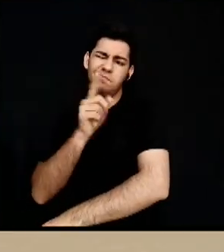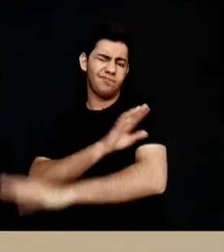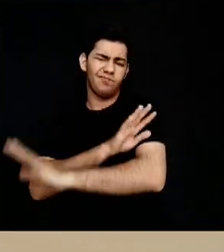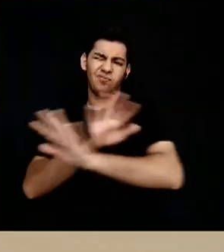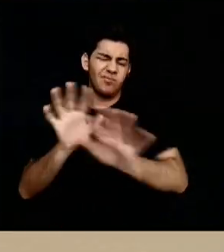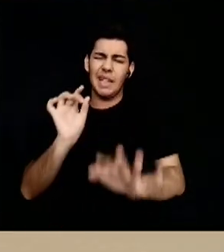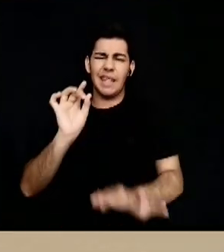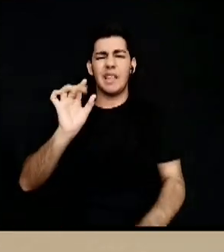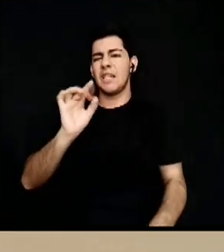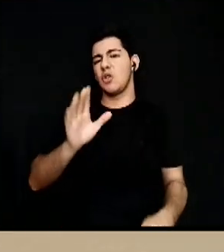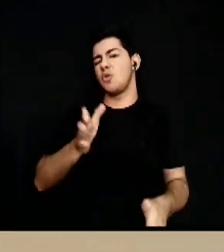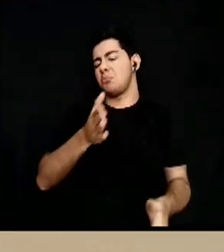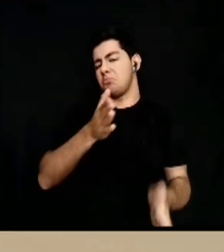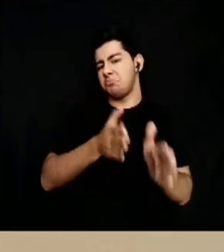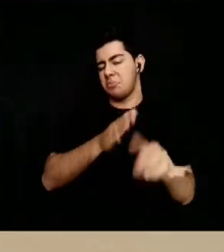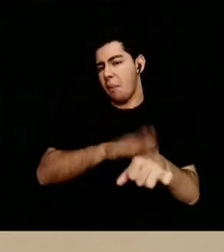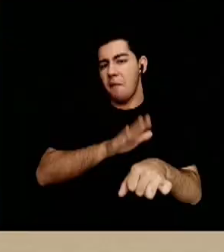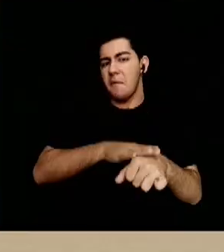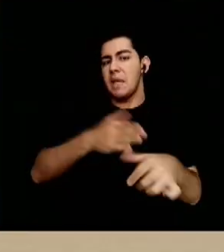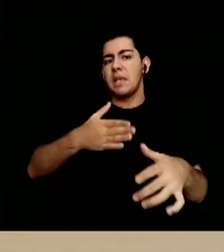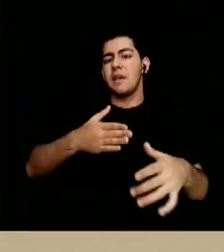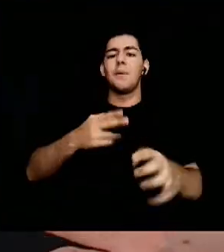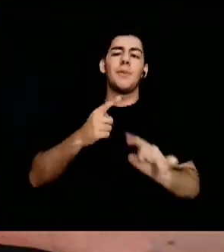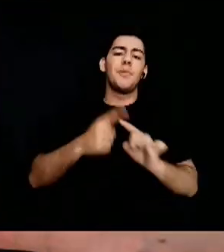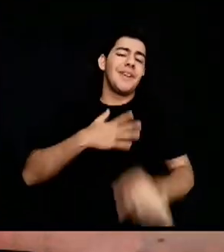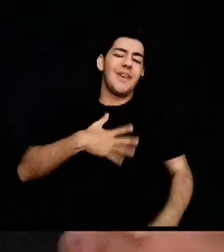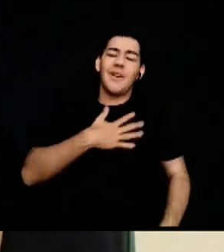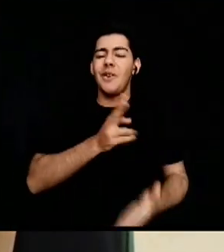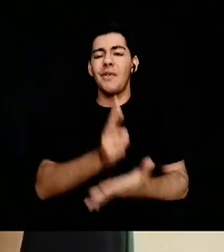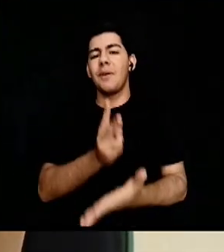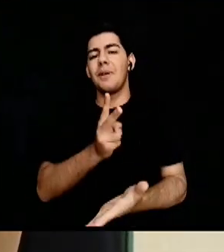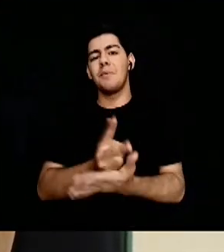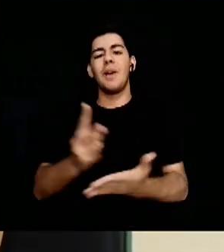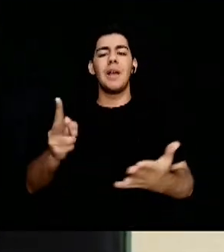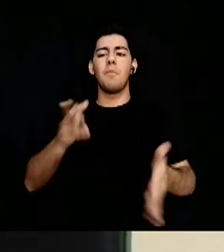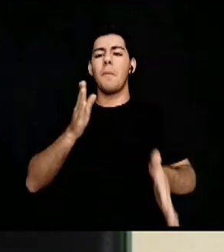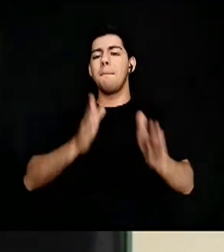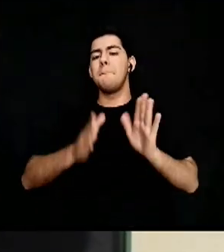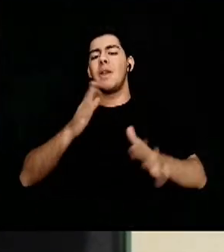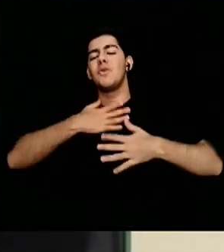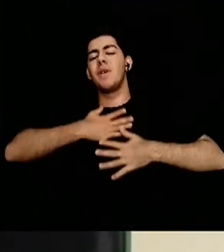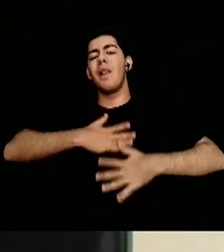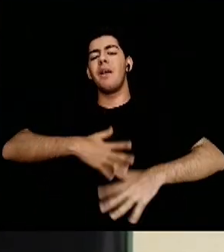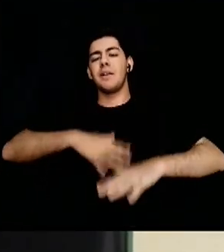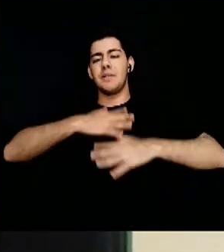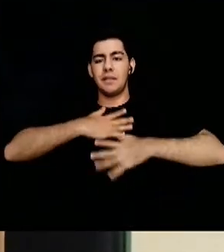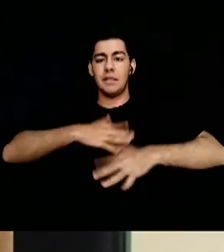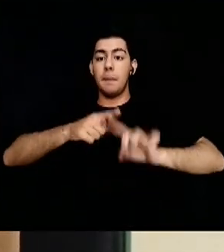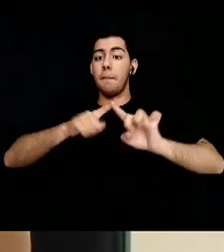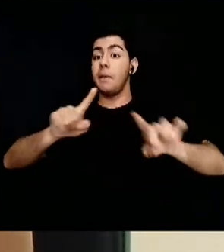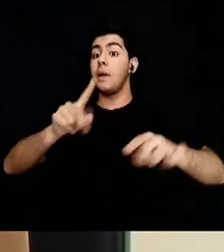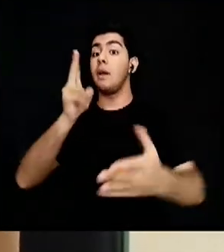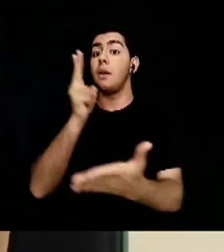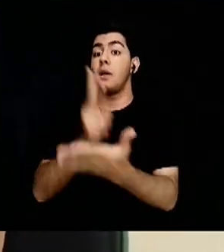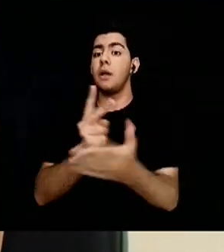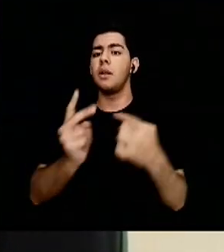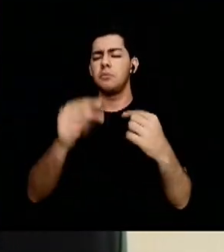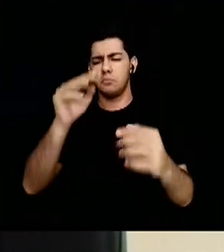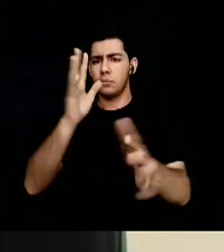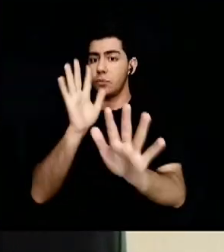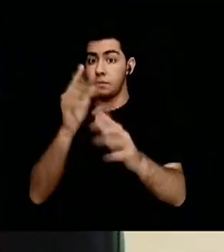terapia mesmo. E tá tudo certo. Olha que lindo. Mas mesmo assim, vamos imaginar assim, que eu faço por